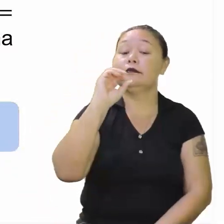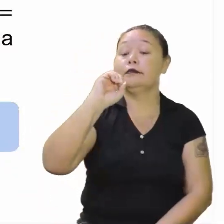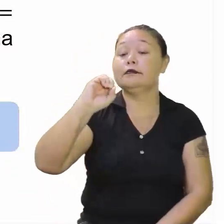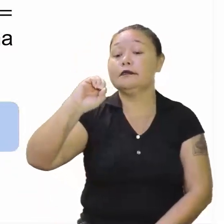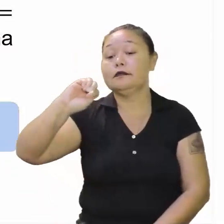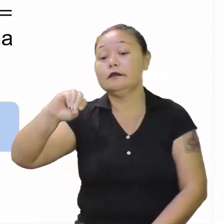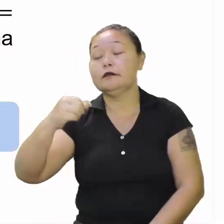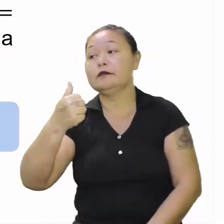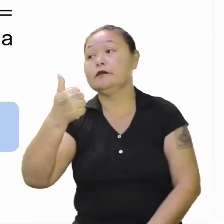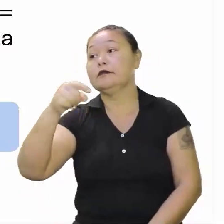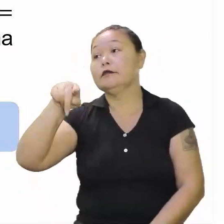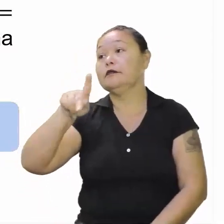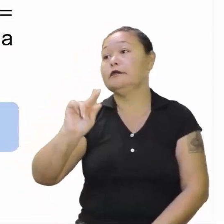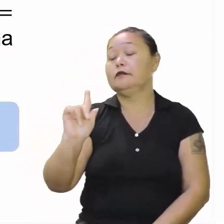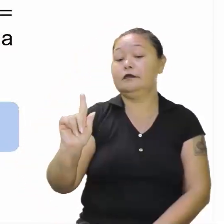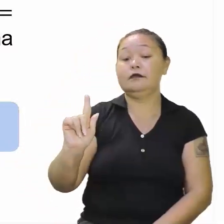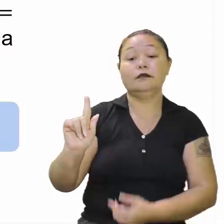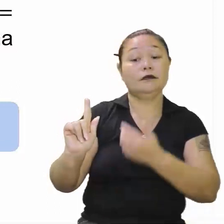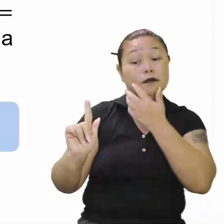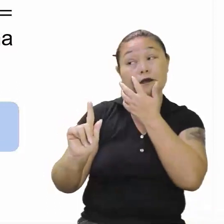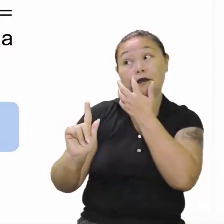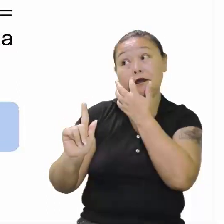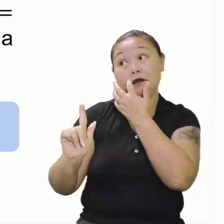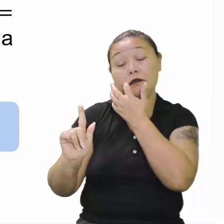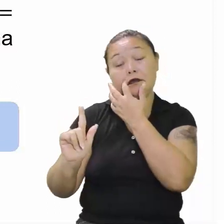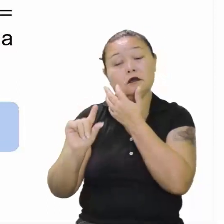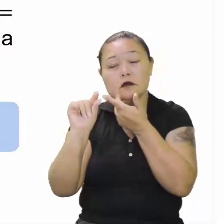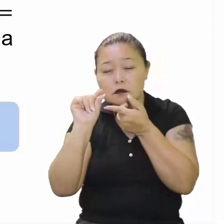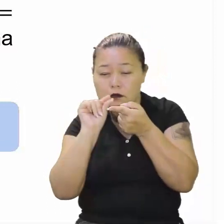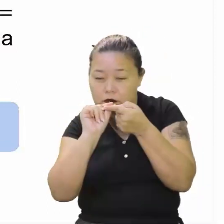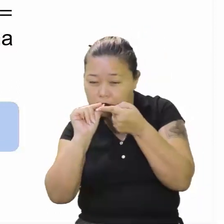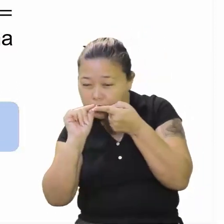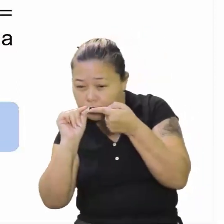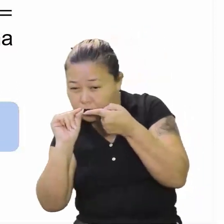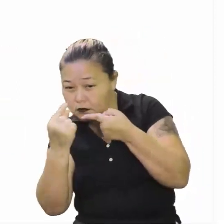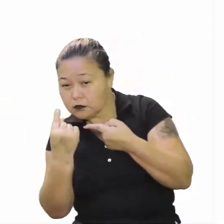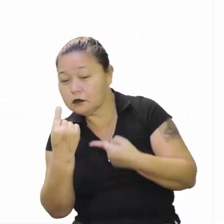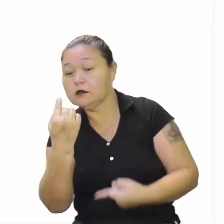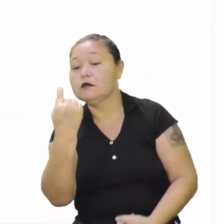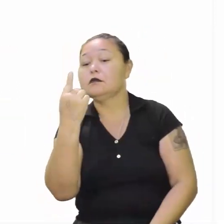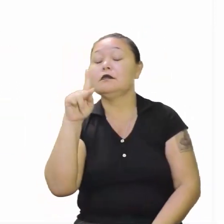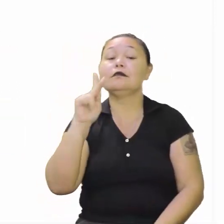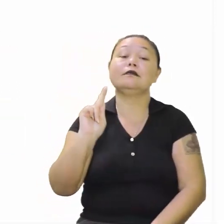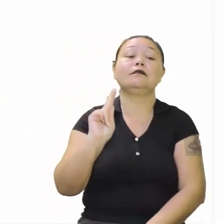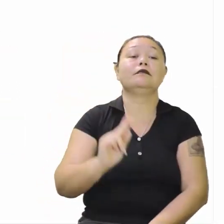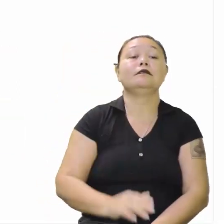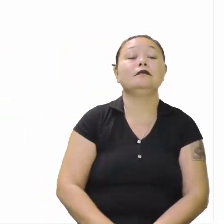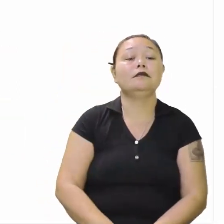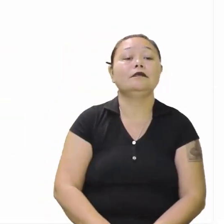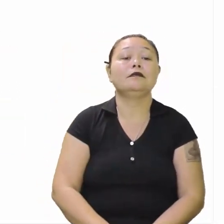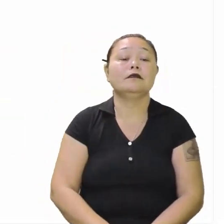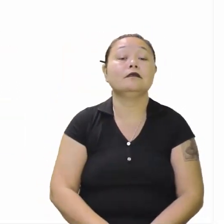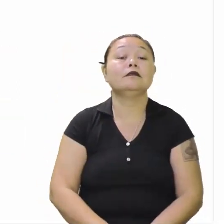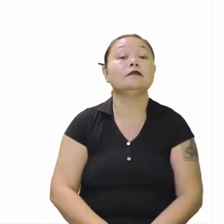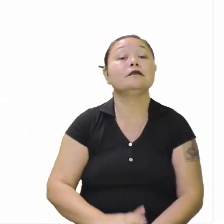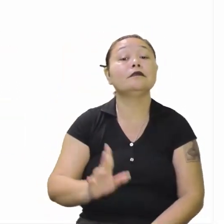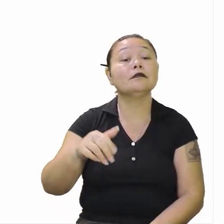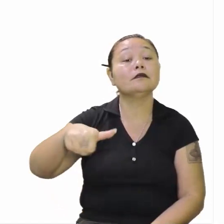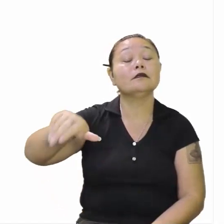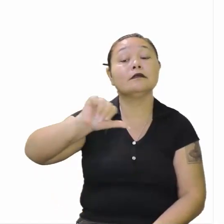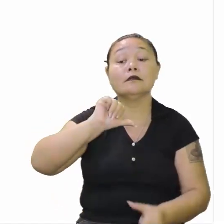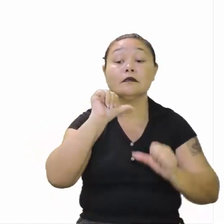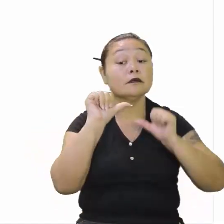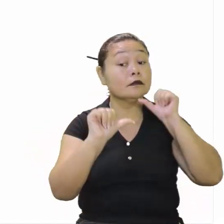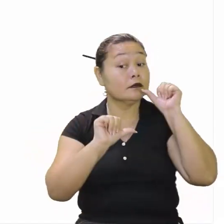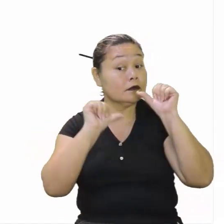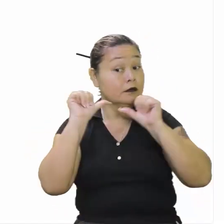0,01 quilo, quer dizer, é a milésima parte de 1 quilograma. Para você transformar